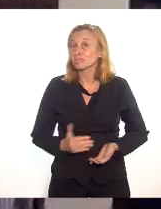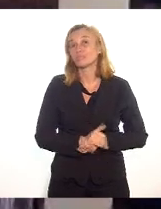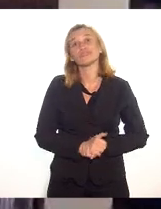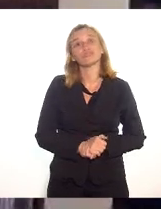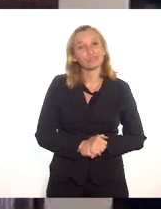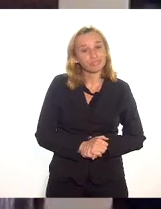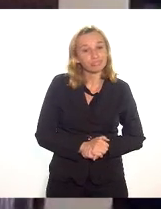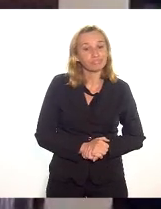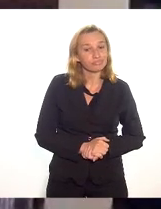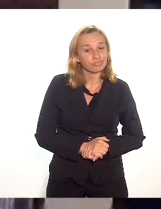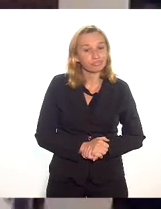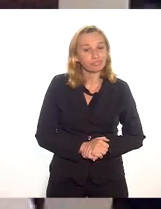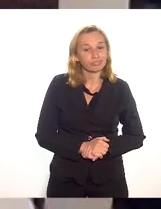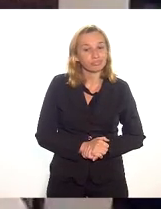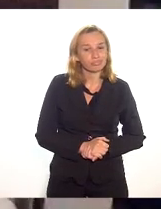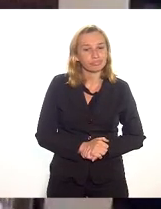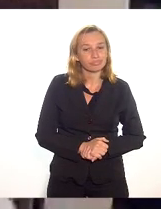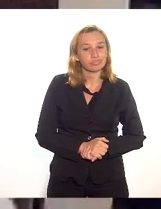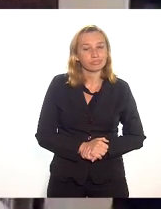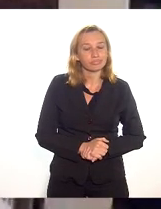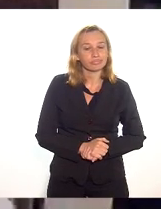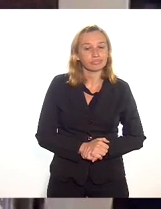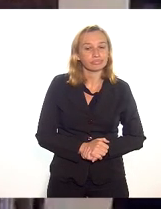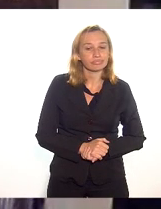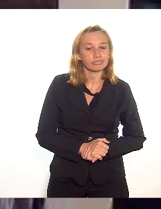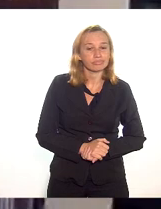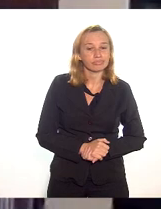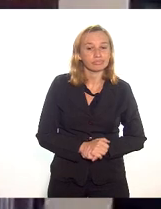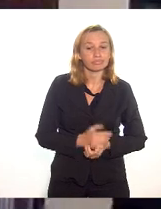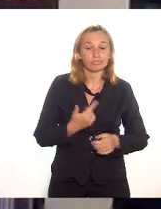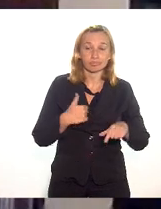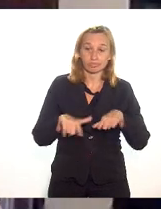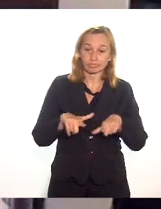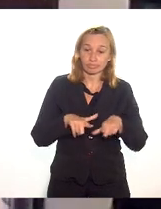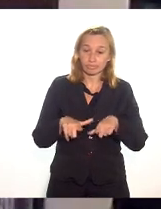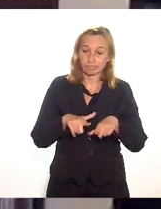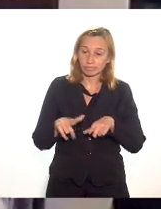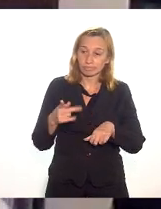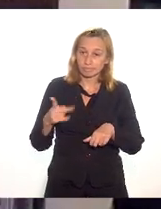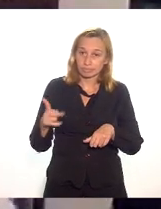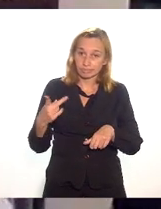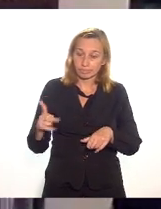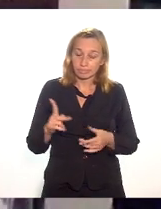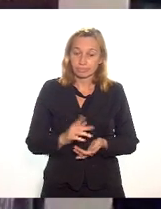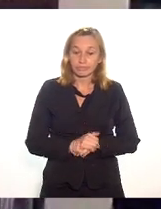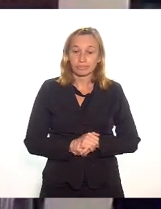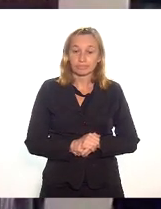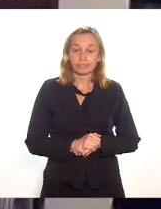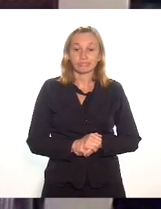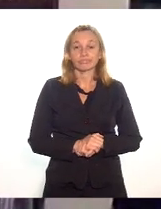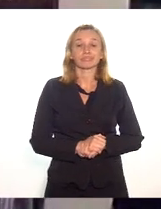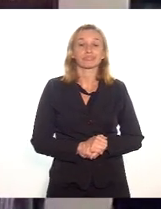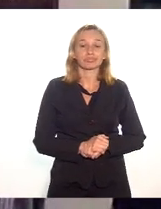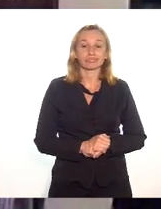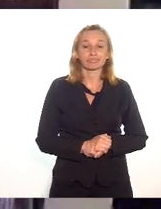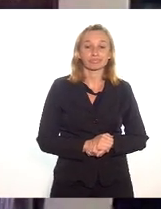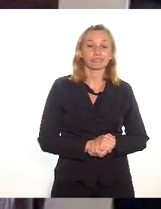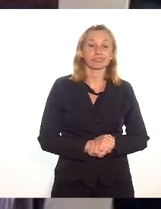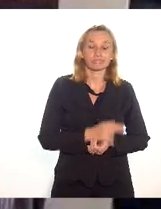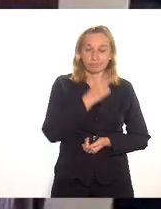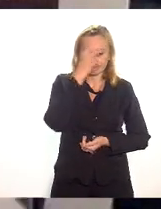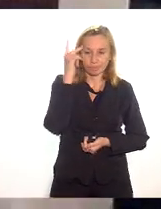público, e a prestação desse serviço deixava os usuários dele